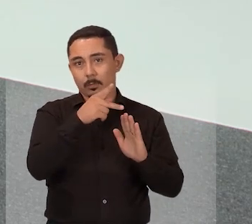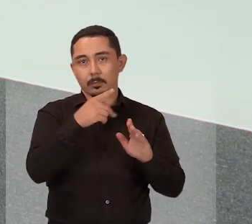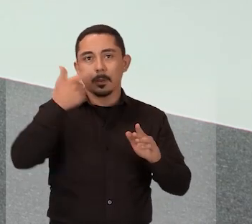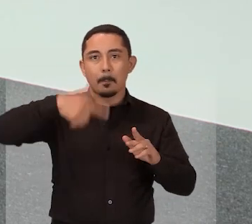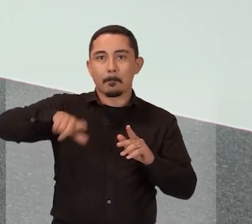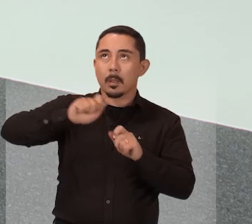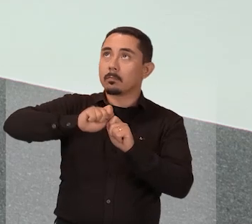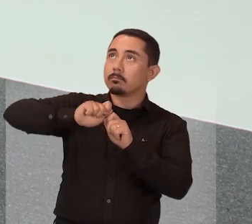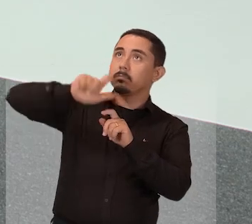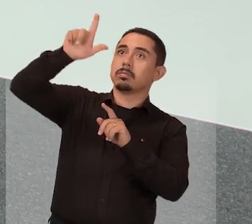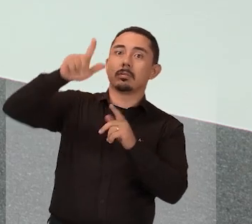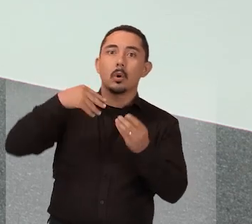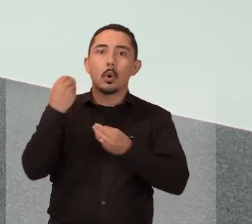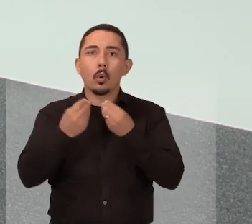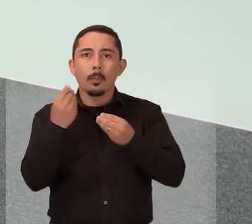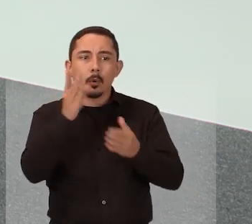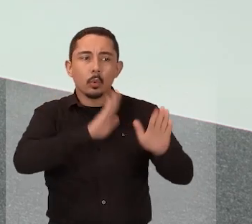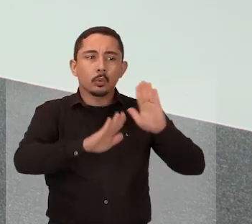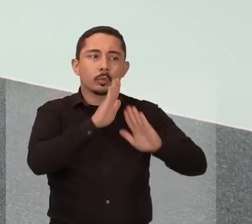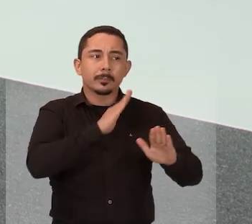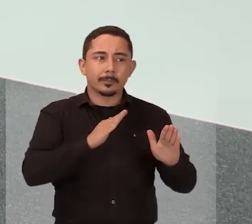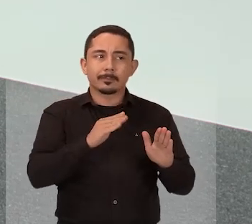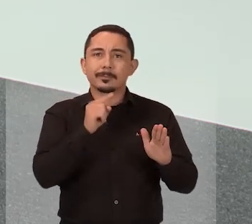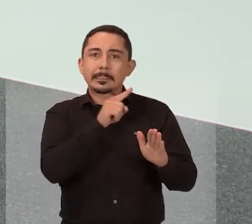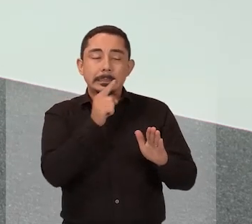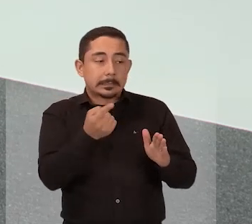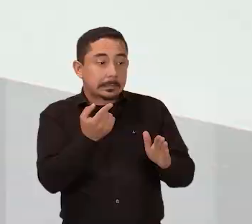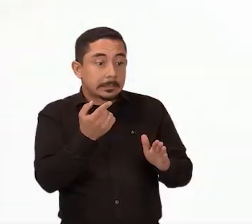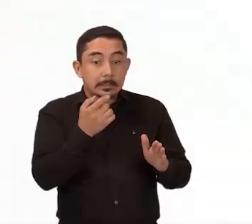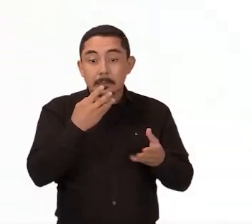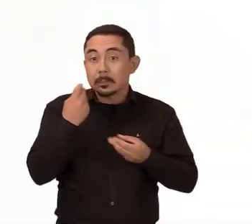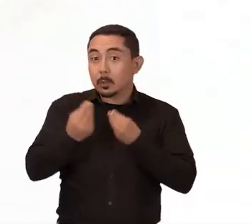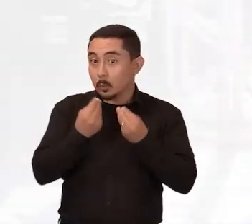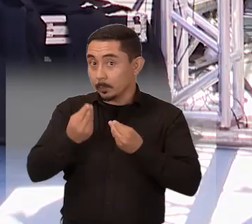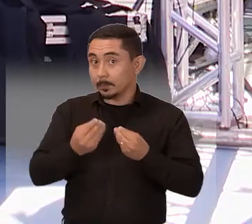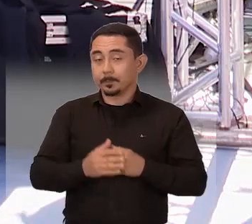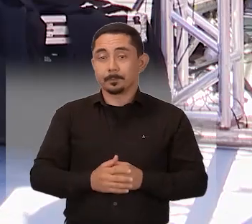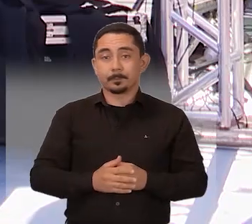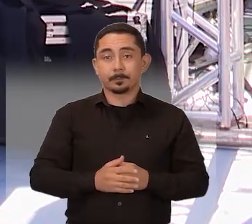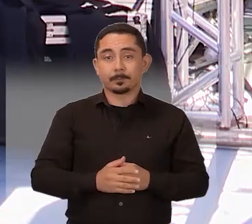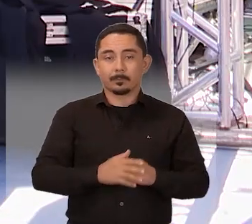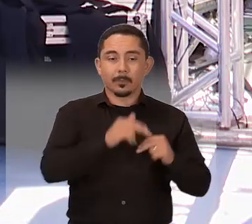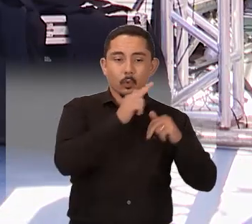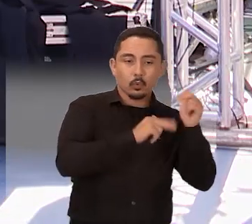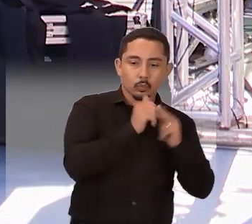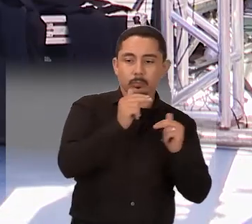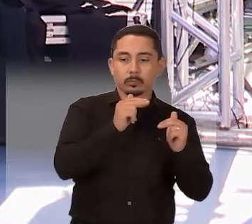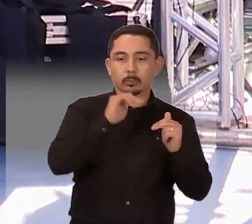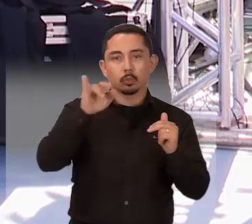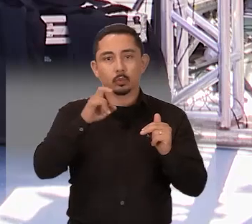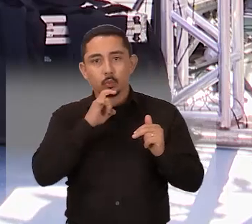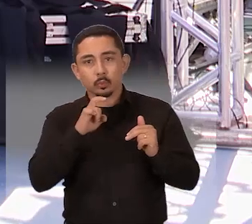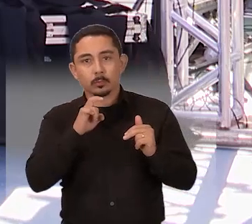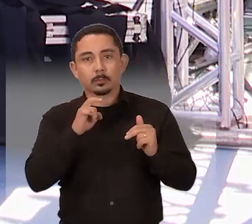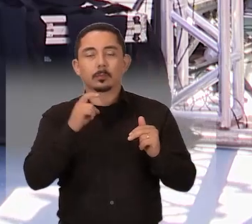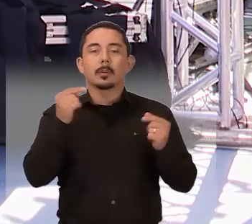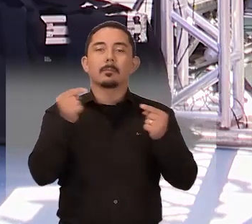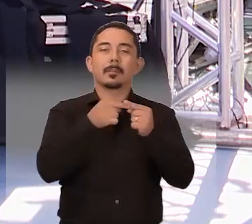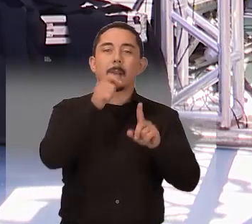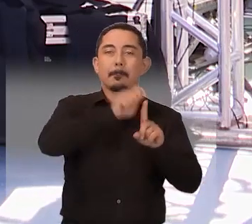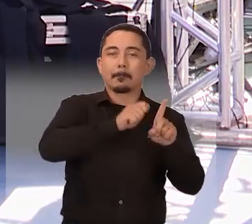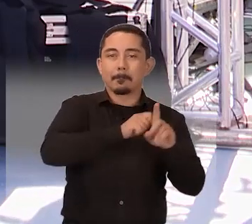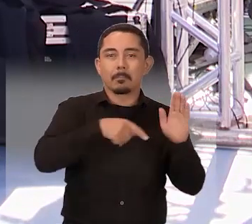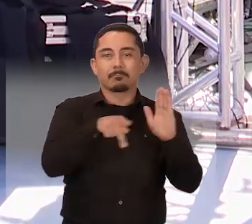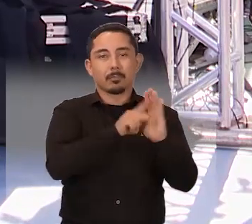Quais cuidados essas pessoas devem ter para não se machucarem? Junho e julho são os meses dos arraiás e você